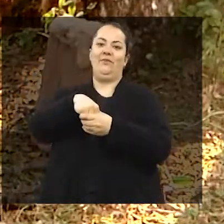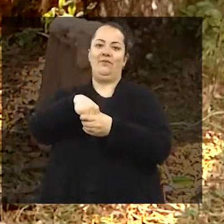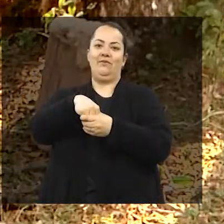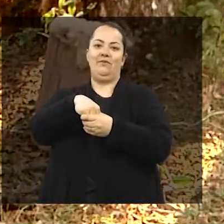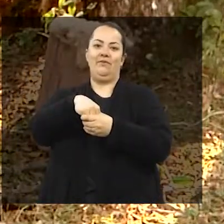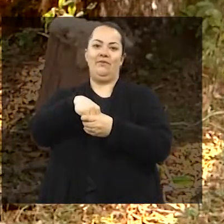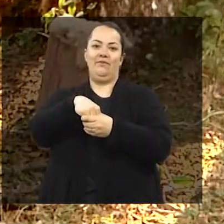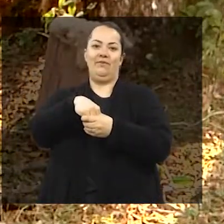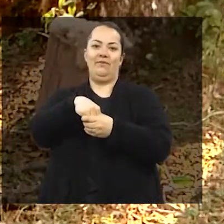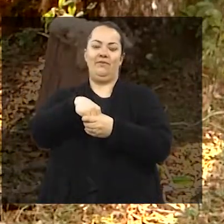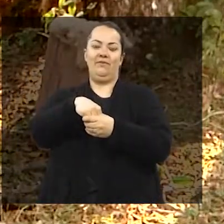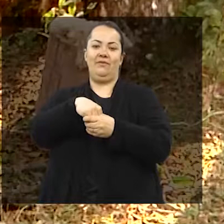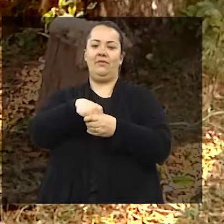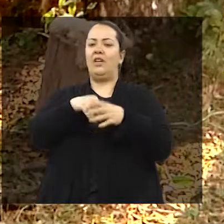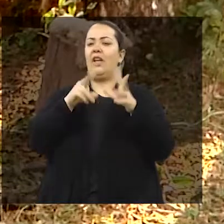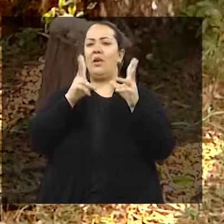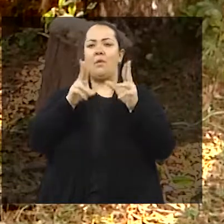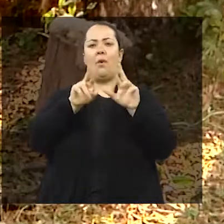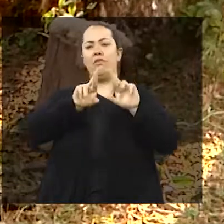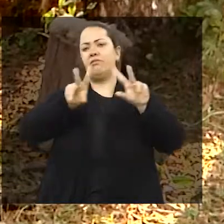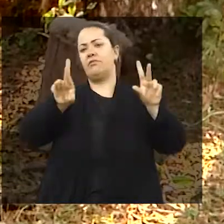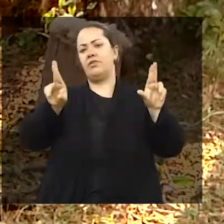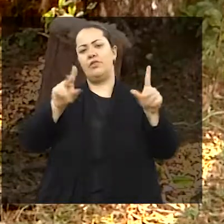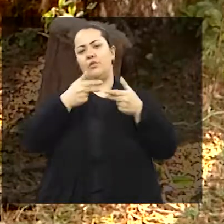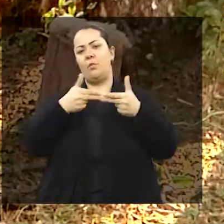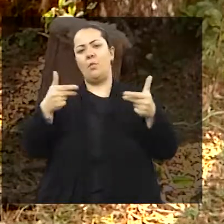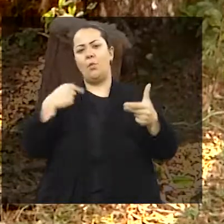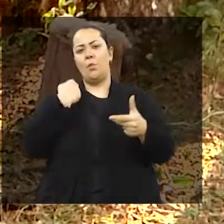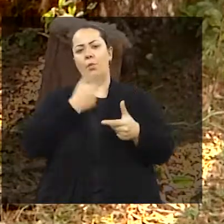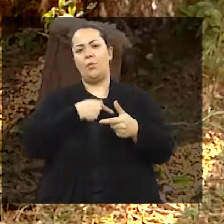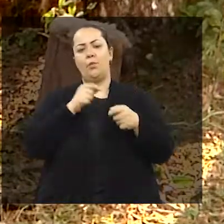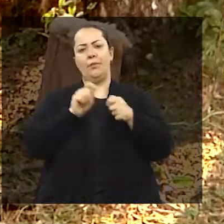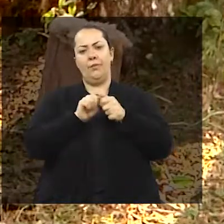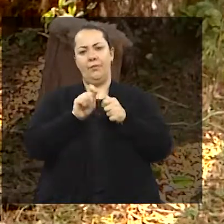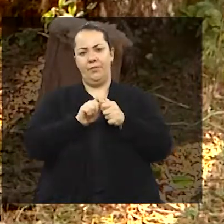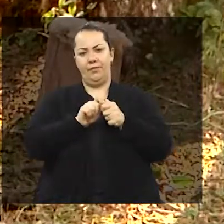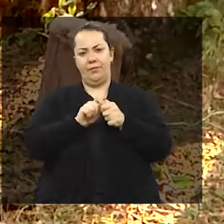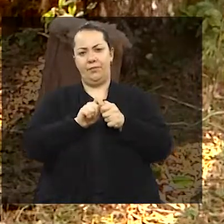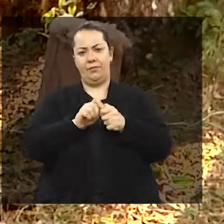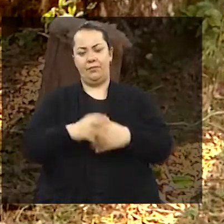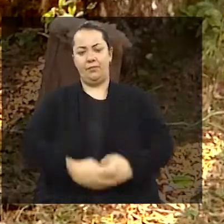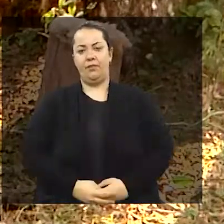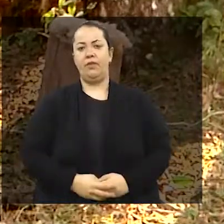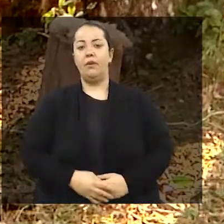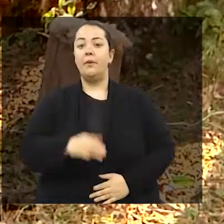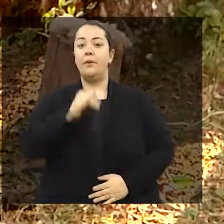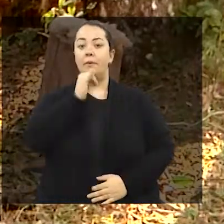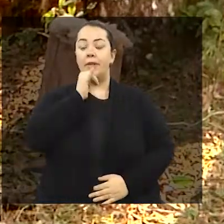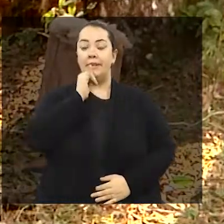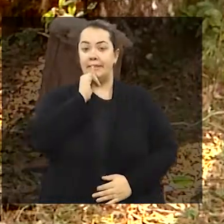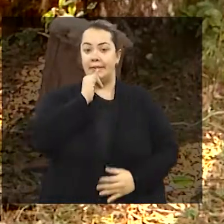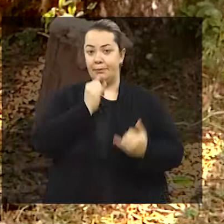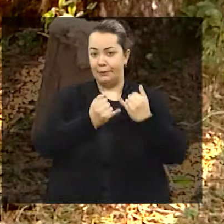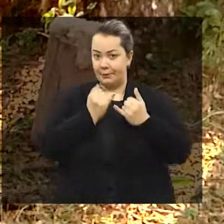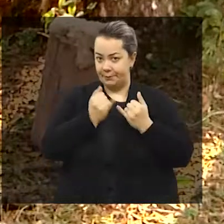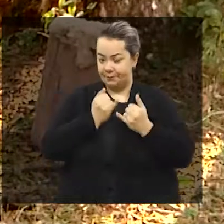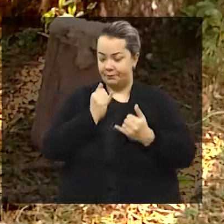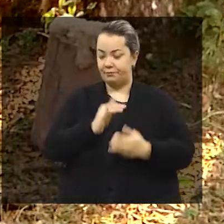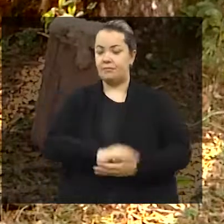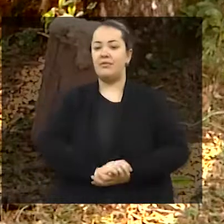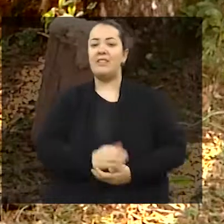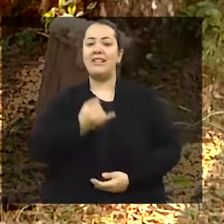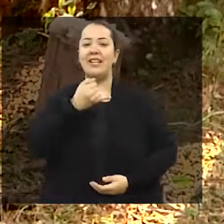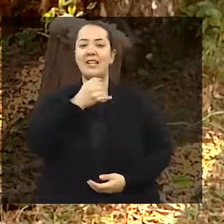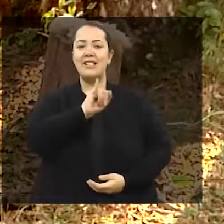e no interior então as coordenadorias hoje coordenadorias e o movimento traicionista gaúcho ou